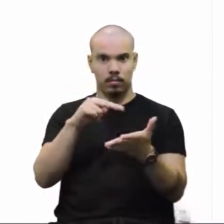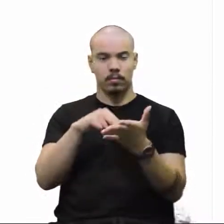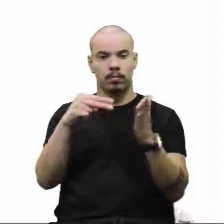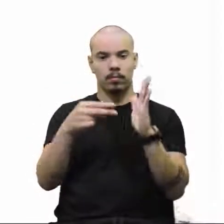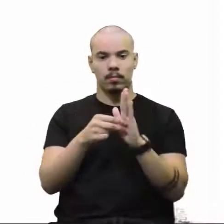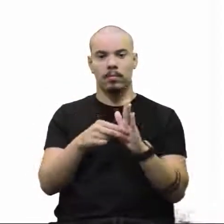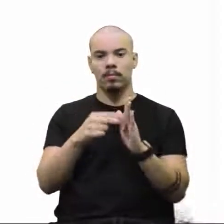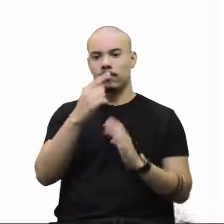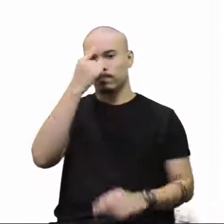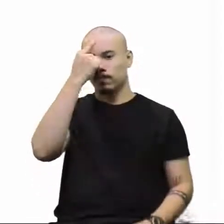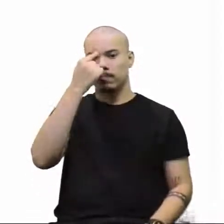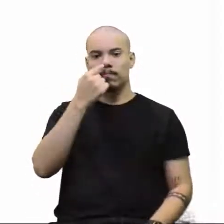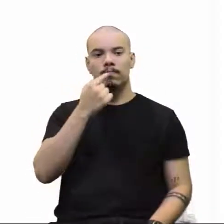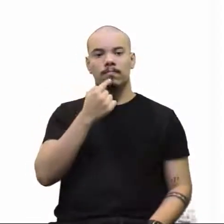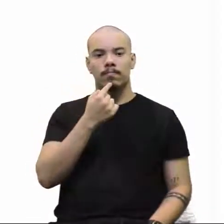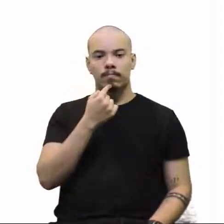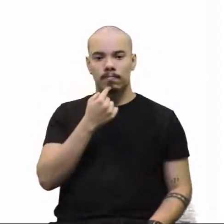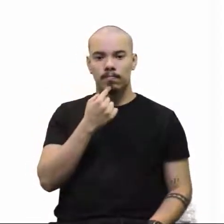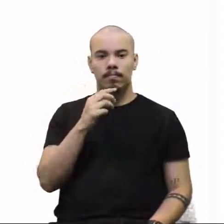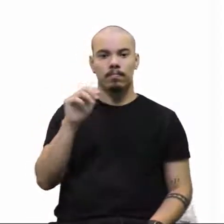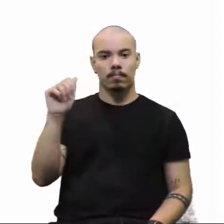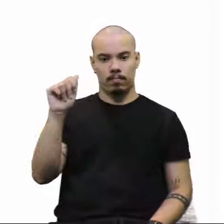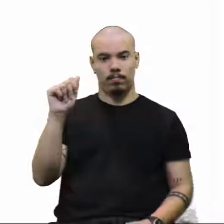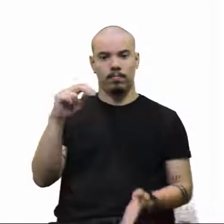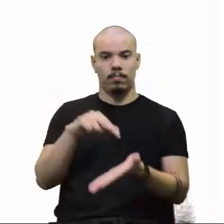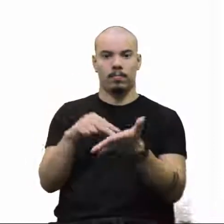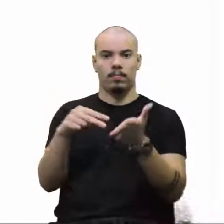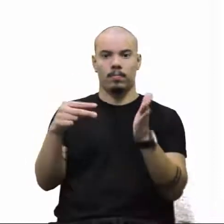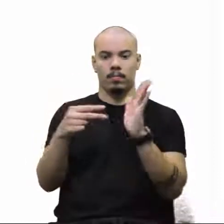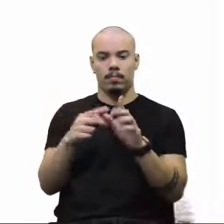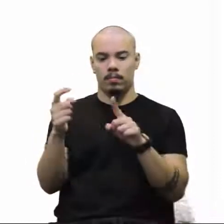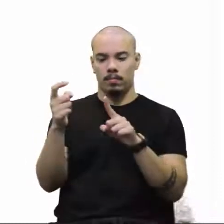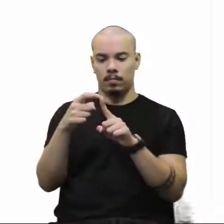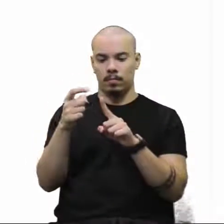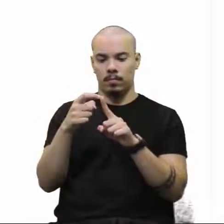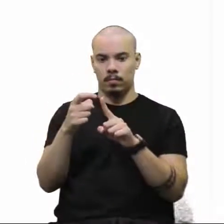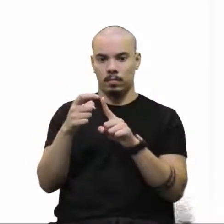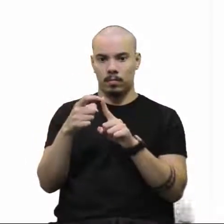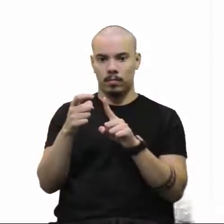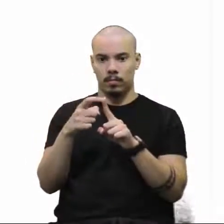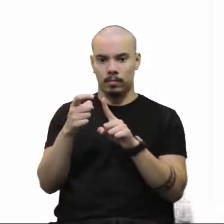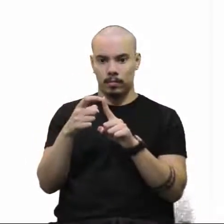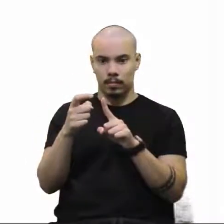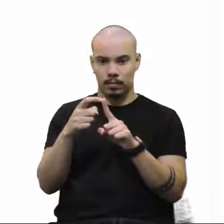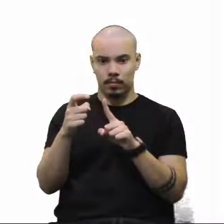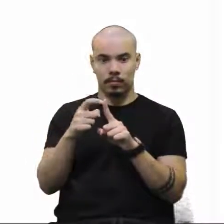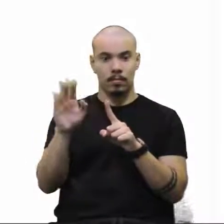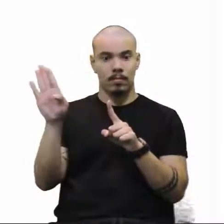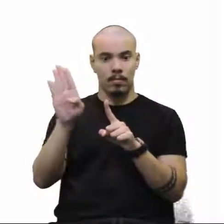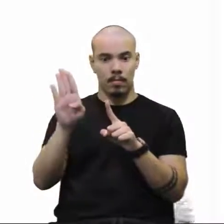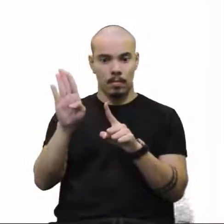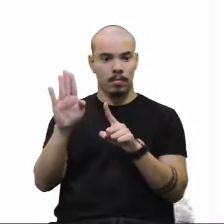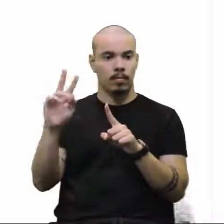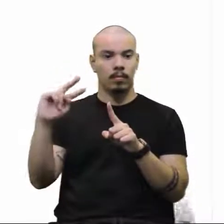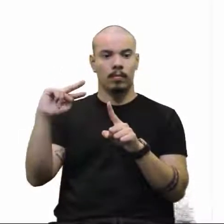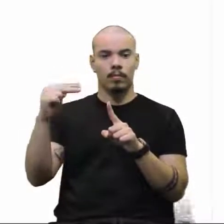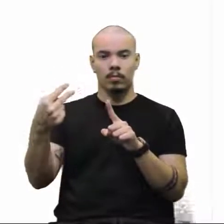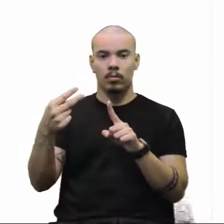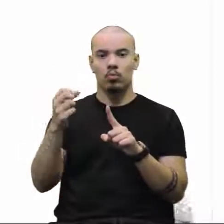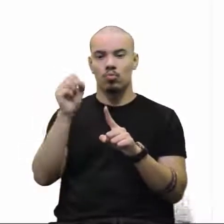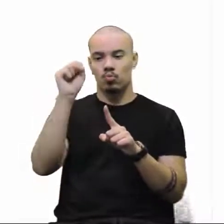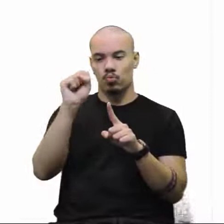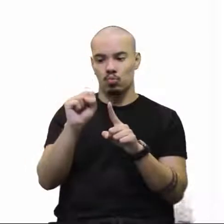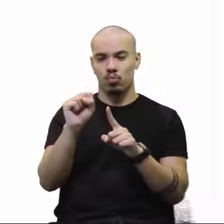figura, a extremidade A, que é a cabeça do prego, será um polo norte, A extremidade B será um polo